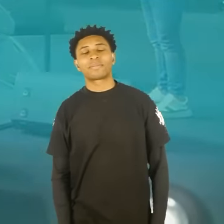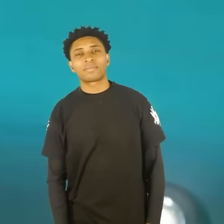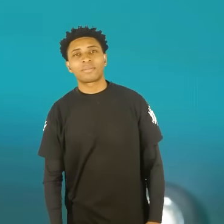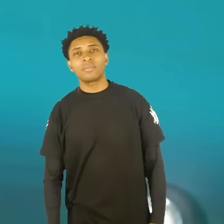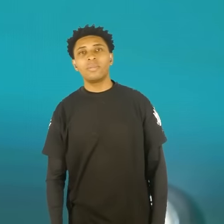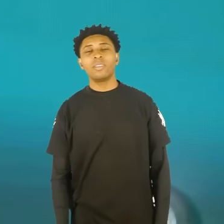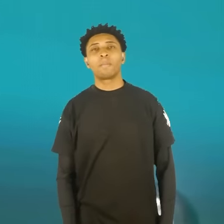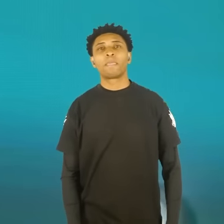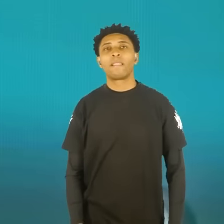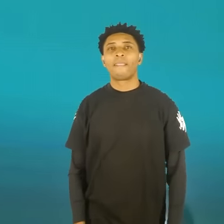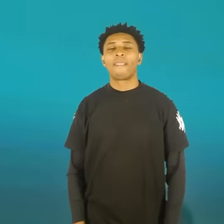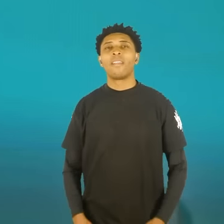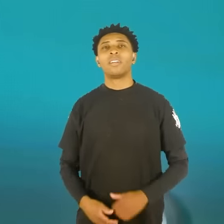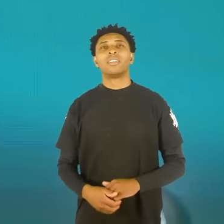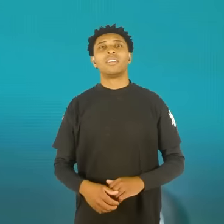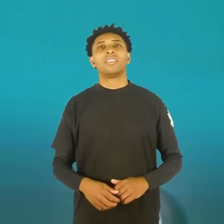Que sangue era esse?